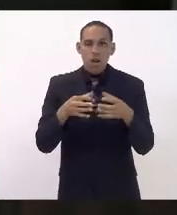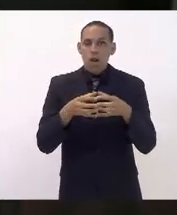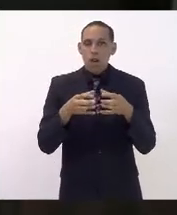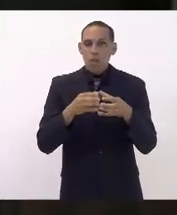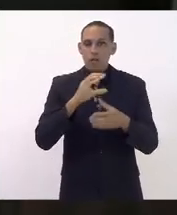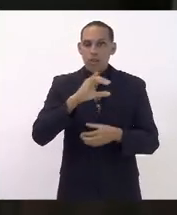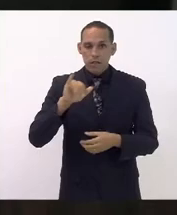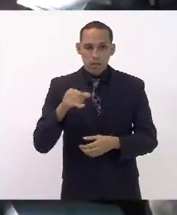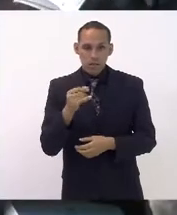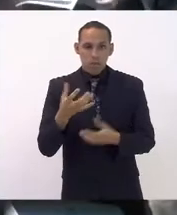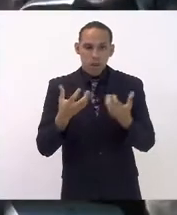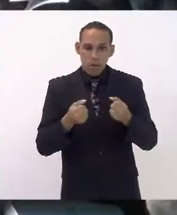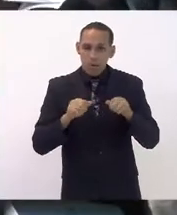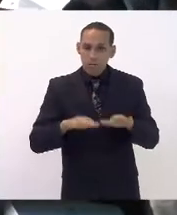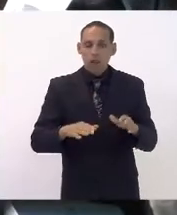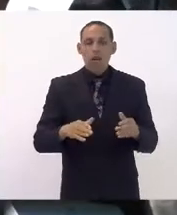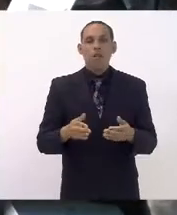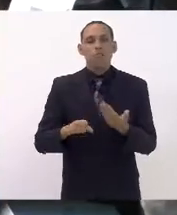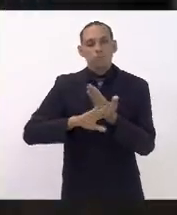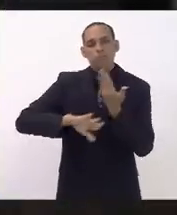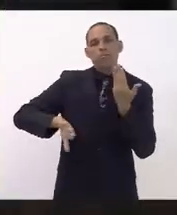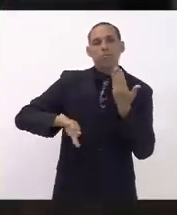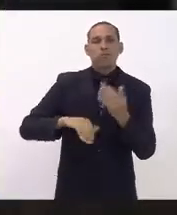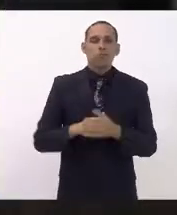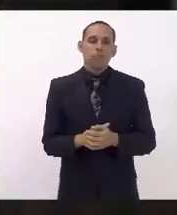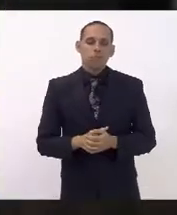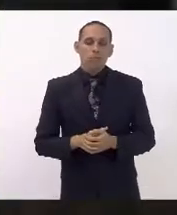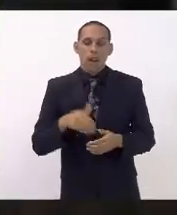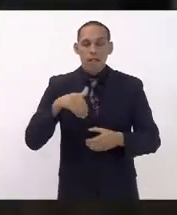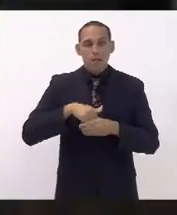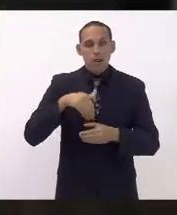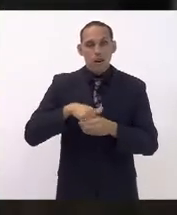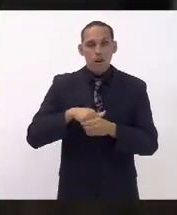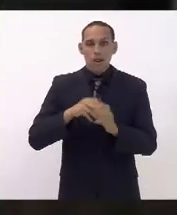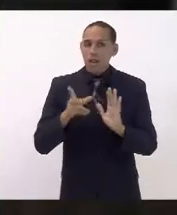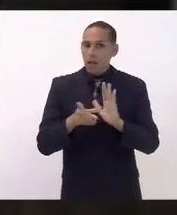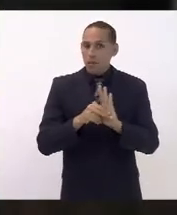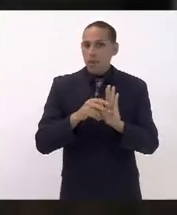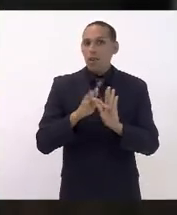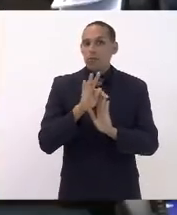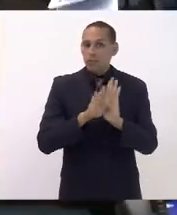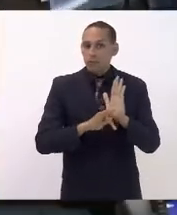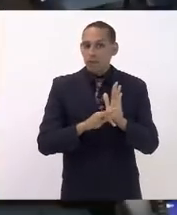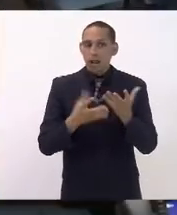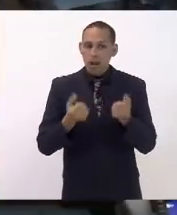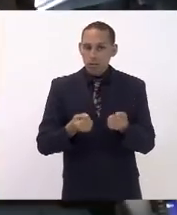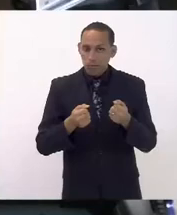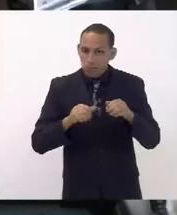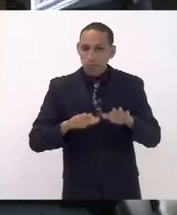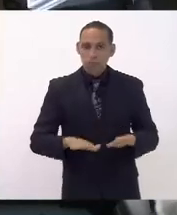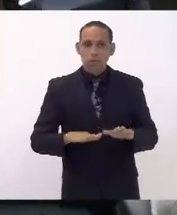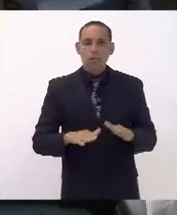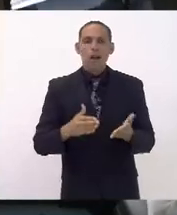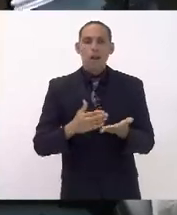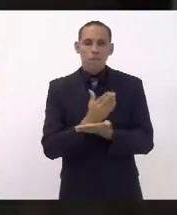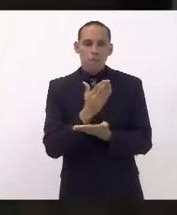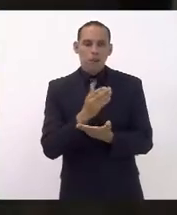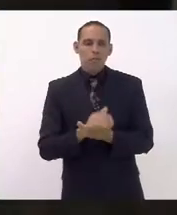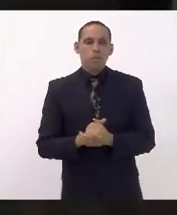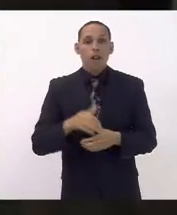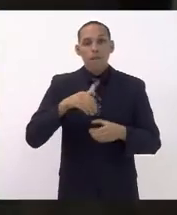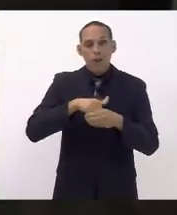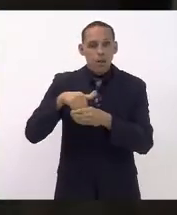Justiça, senhores que aprovam, permaneçam como estão, rejeitado. Em votação, a emenda de redação, senhores que aprovam, permaneçam como estão, aprovado. Em